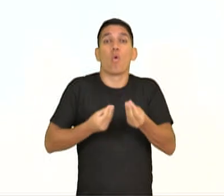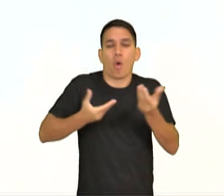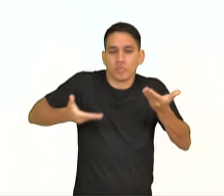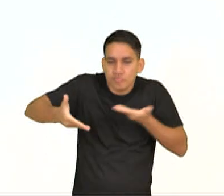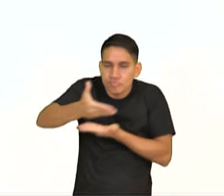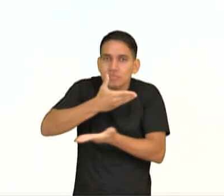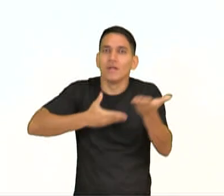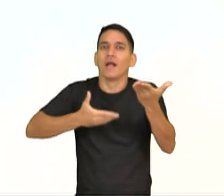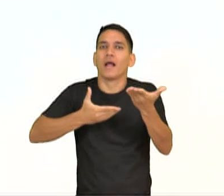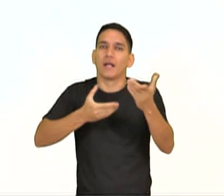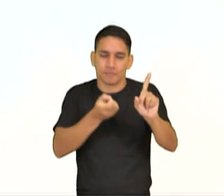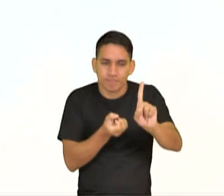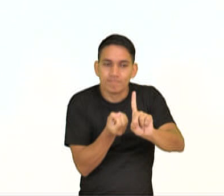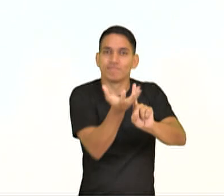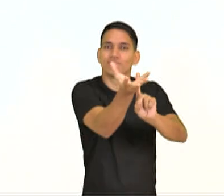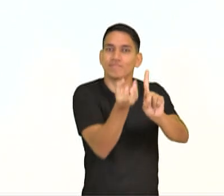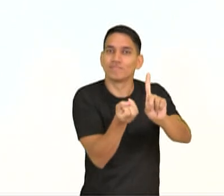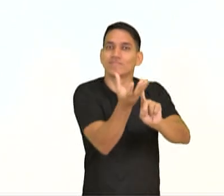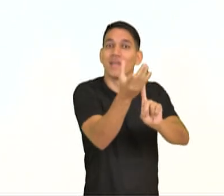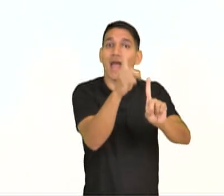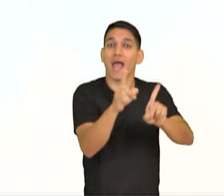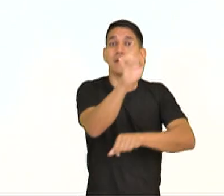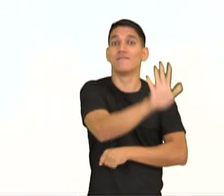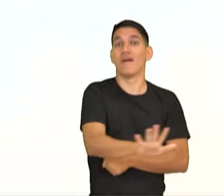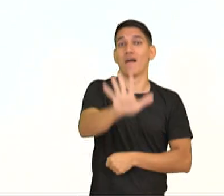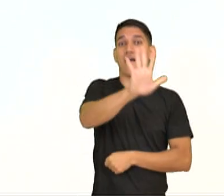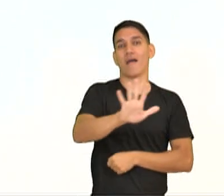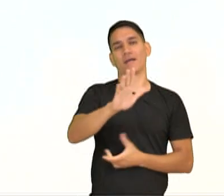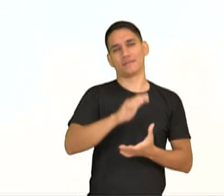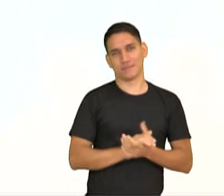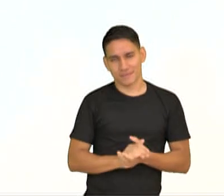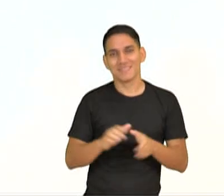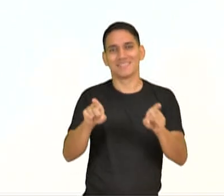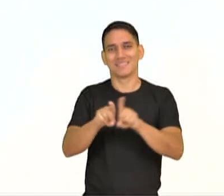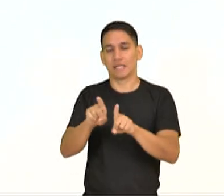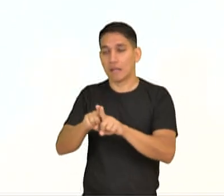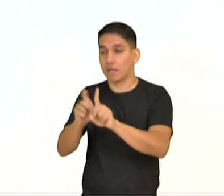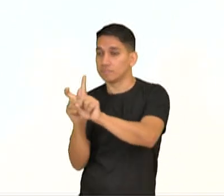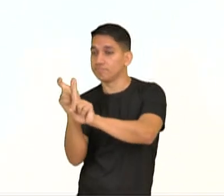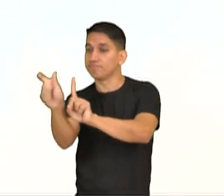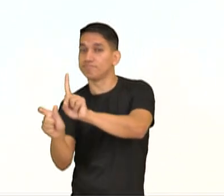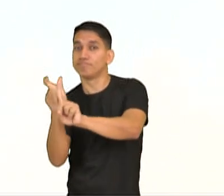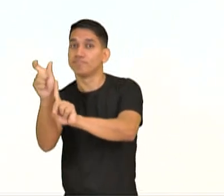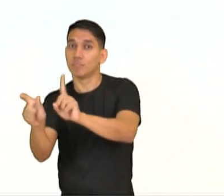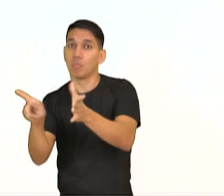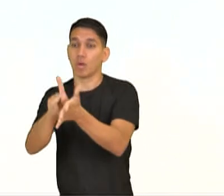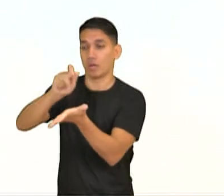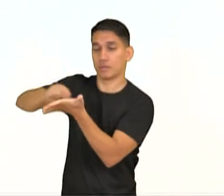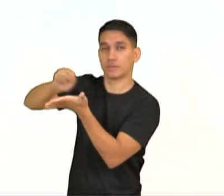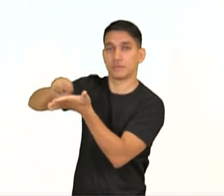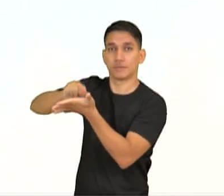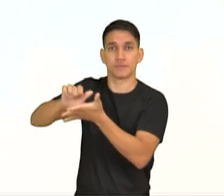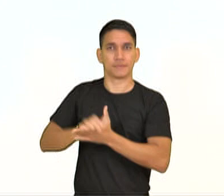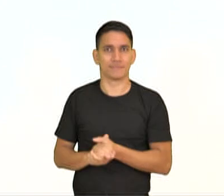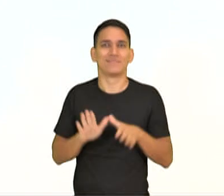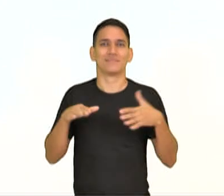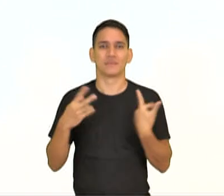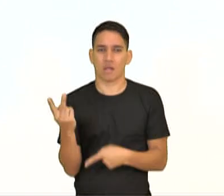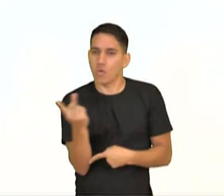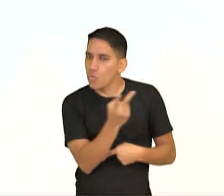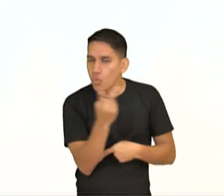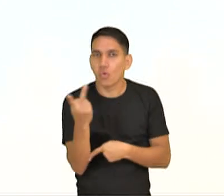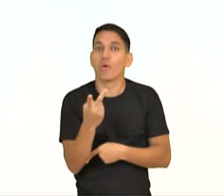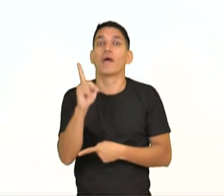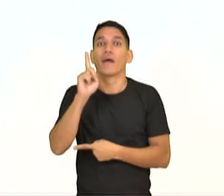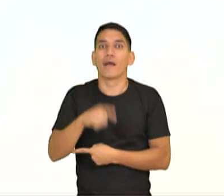a linguagem não verbal, que são os desenhos, e a linguagem verbal, as informações escritas. Então, nós temos ali